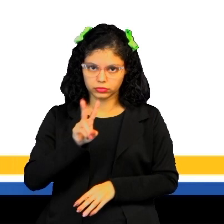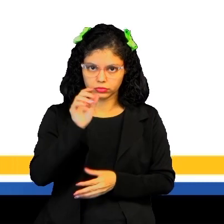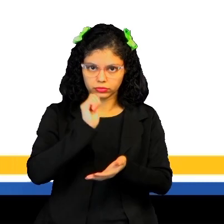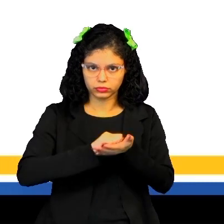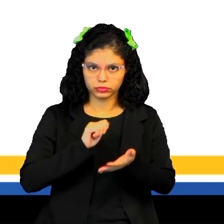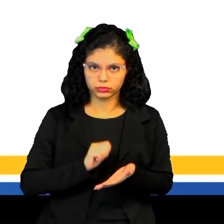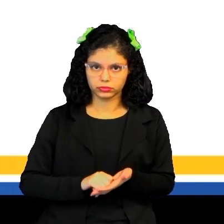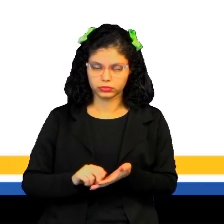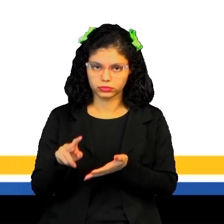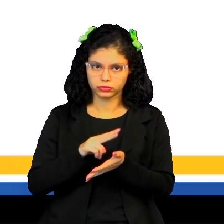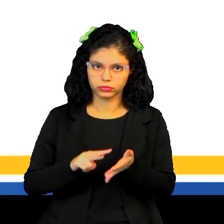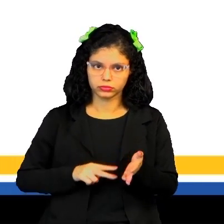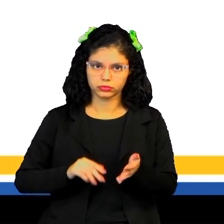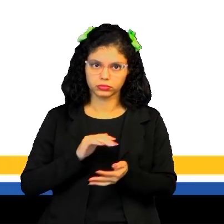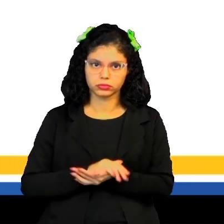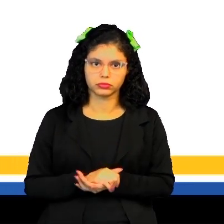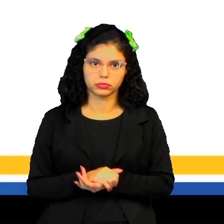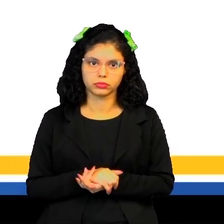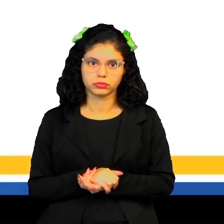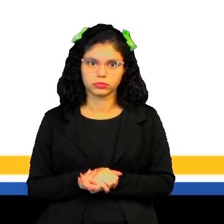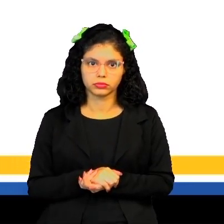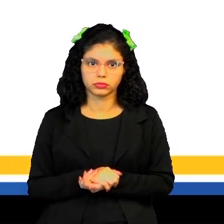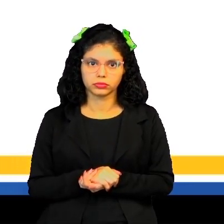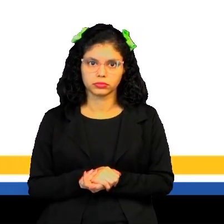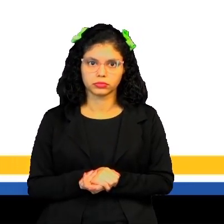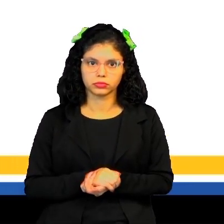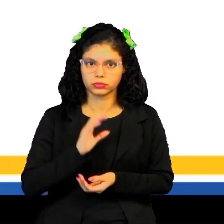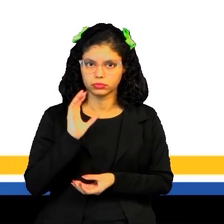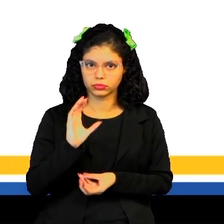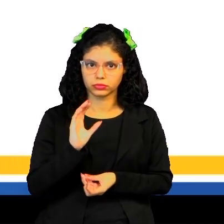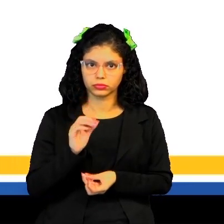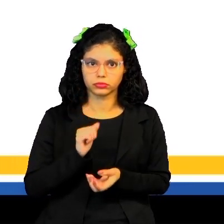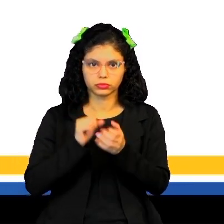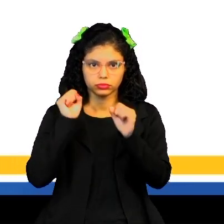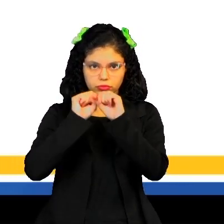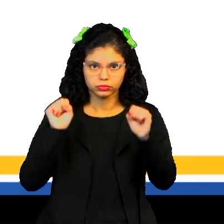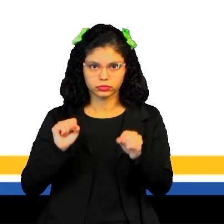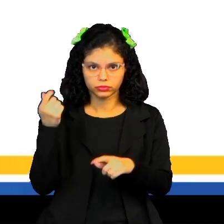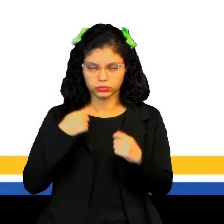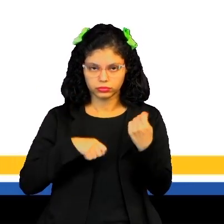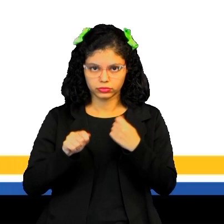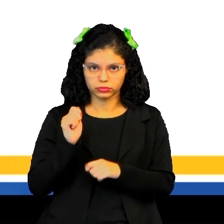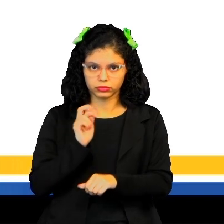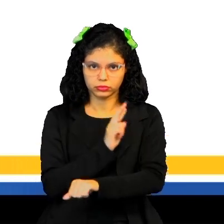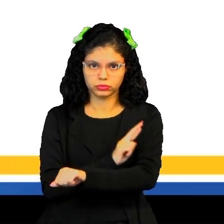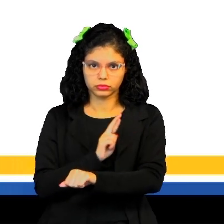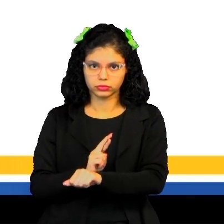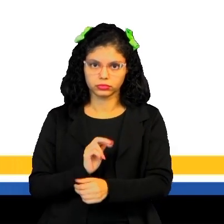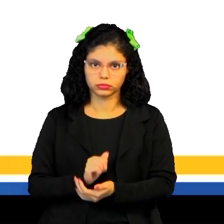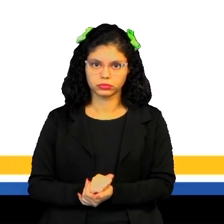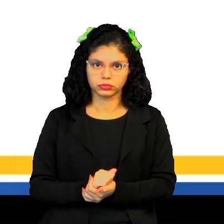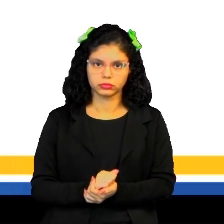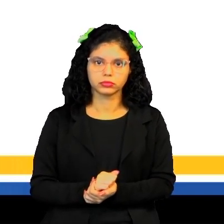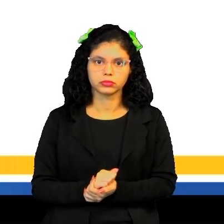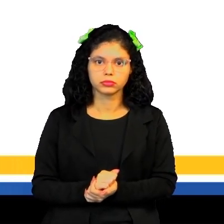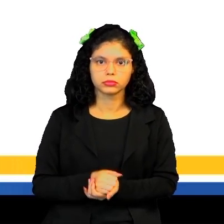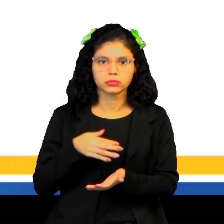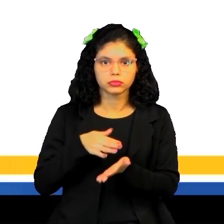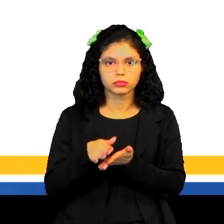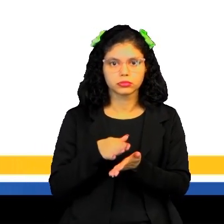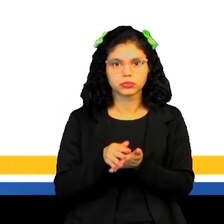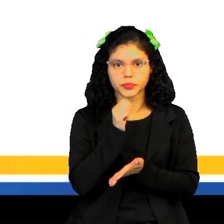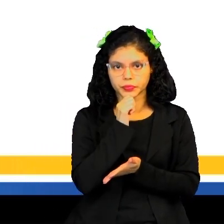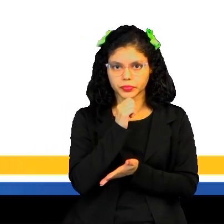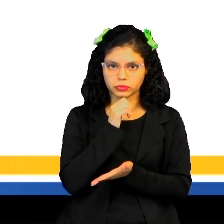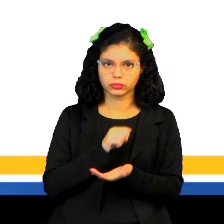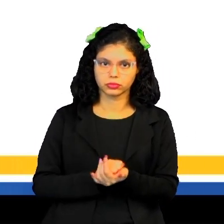valoriza a escrita e a leitura. Letra C, o sistema econômico e a religião dualista,